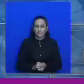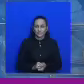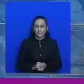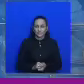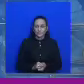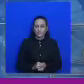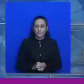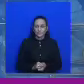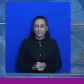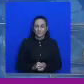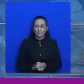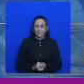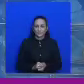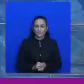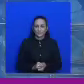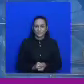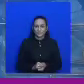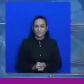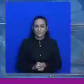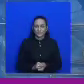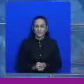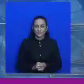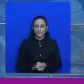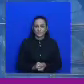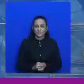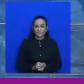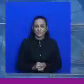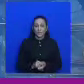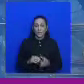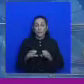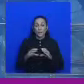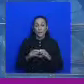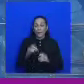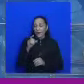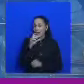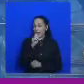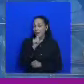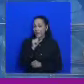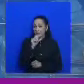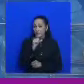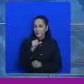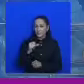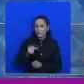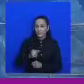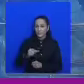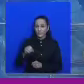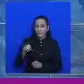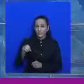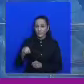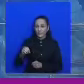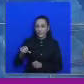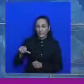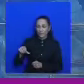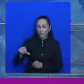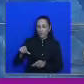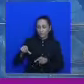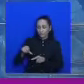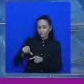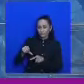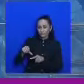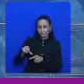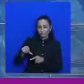Vamos à quinta bola. Quinta bola, bola laranja, número 09, com sinal diferencial na sua